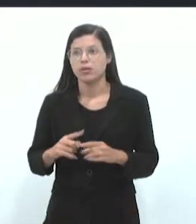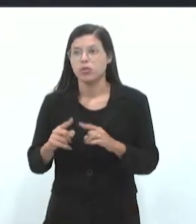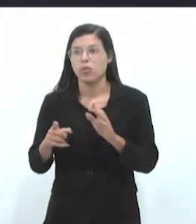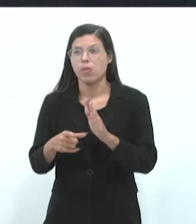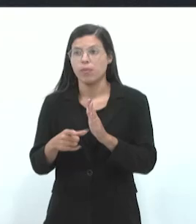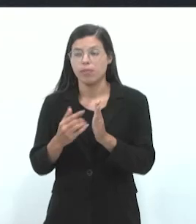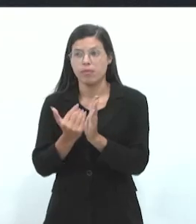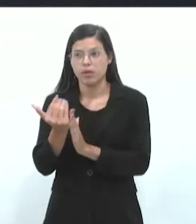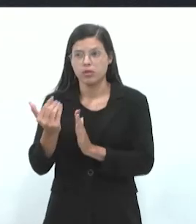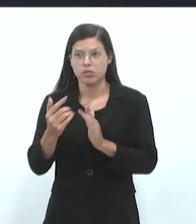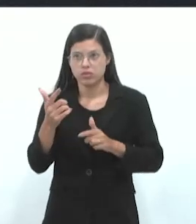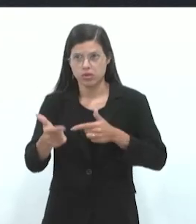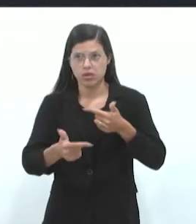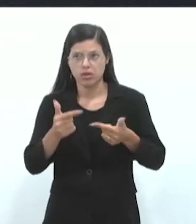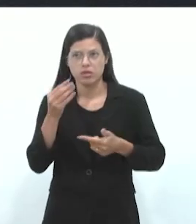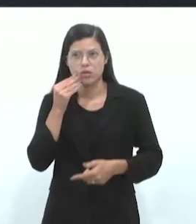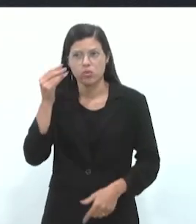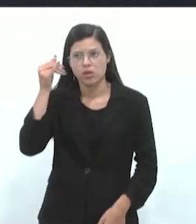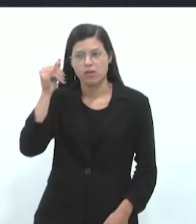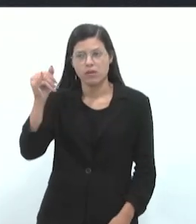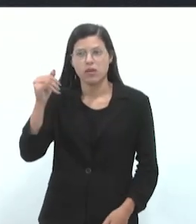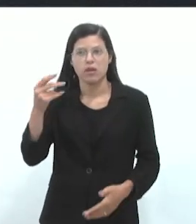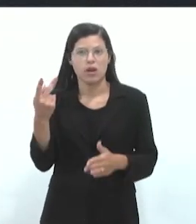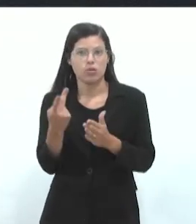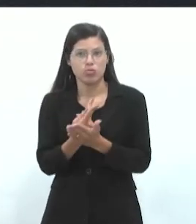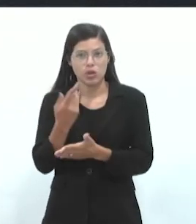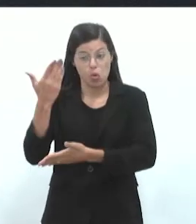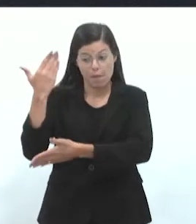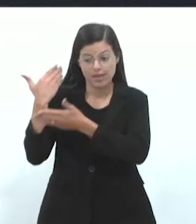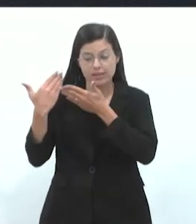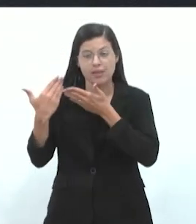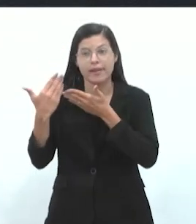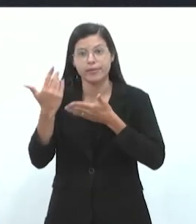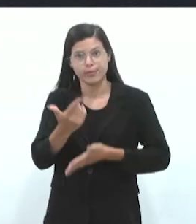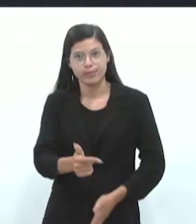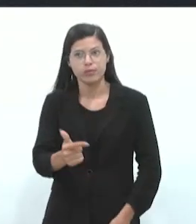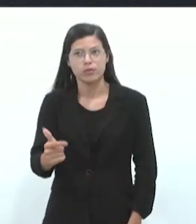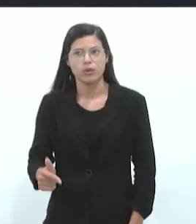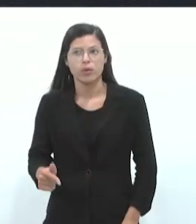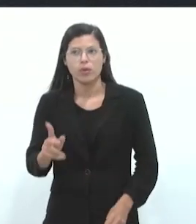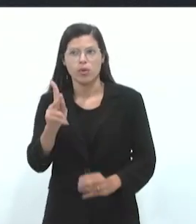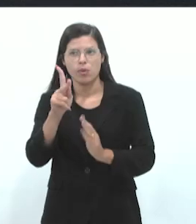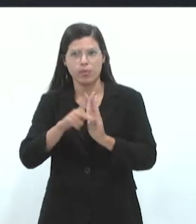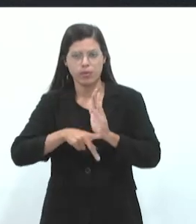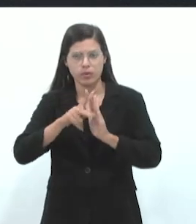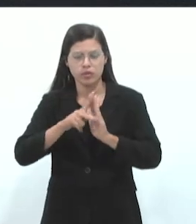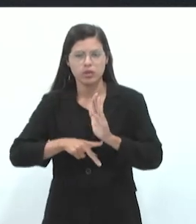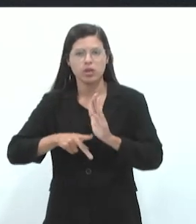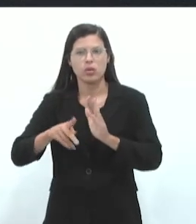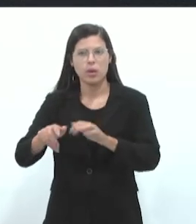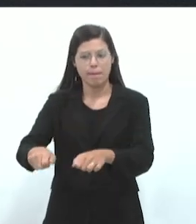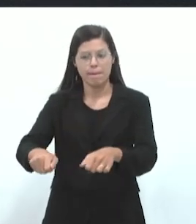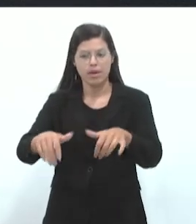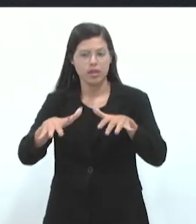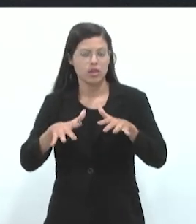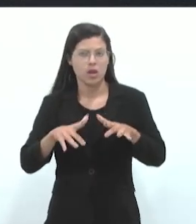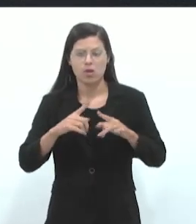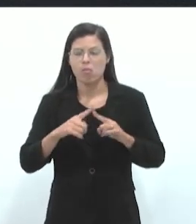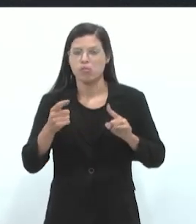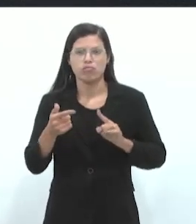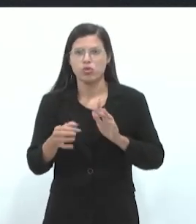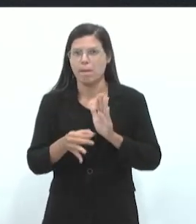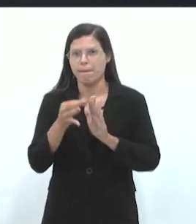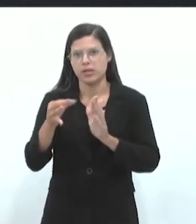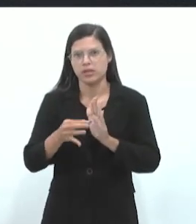que acontecia na legislatura passada recorrentemente, que era o projeto ir a plenário sem nem o parecer original inicial